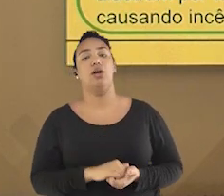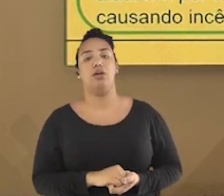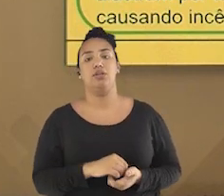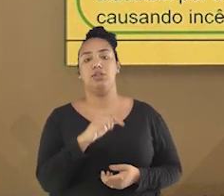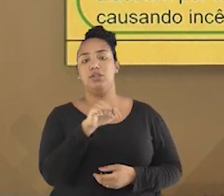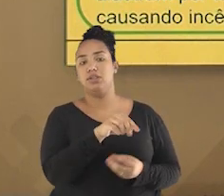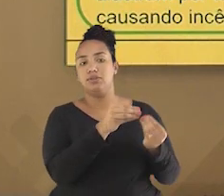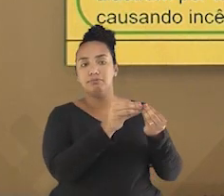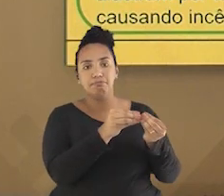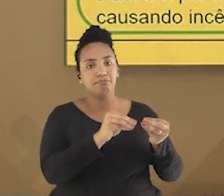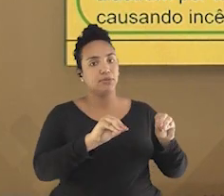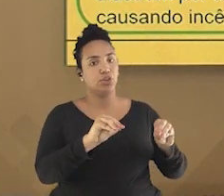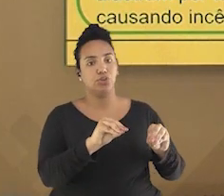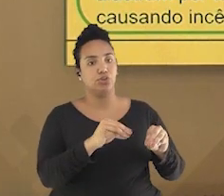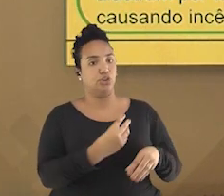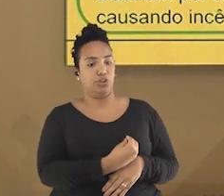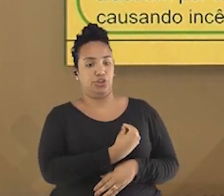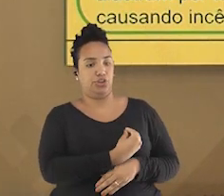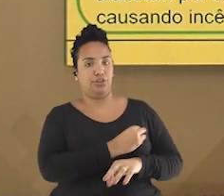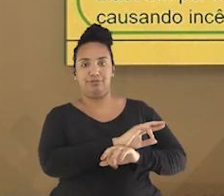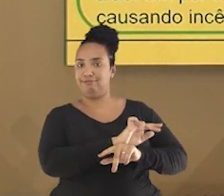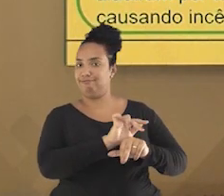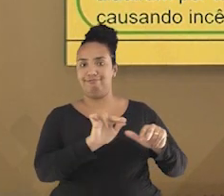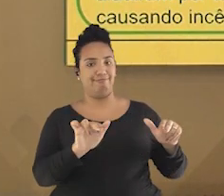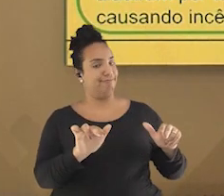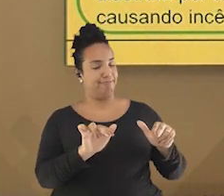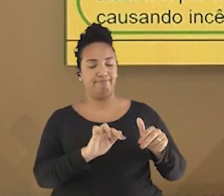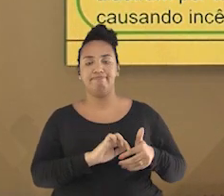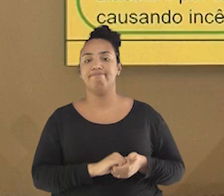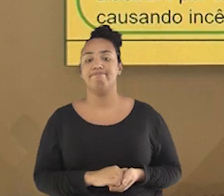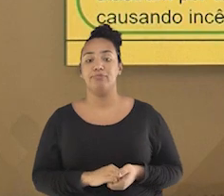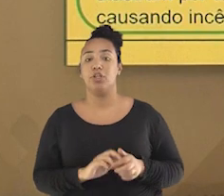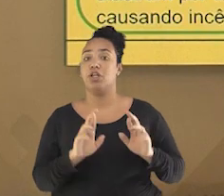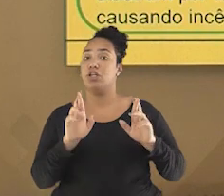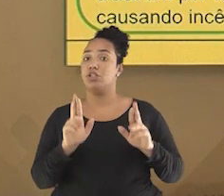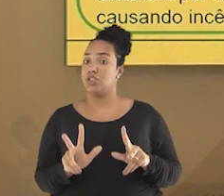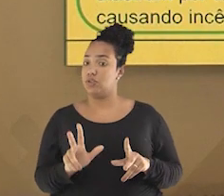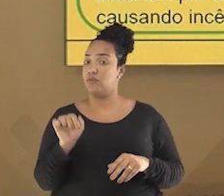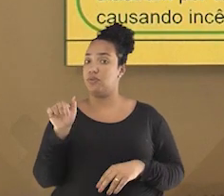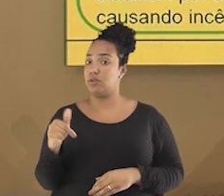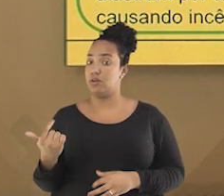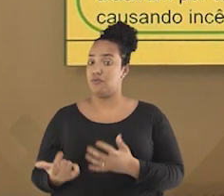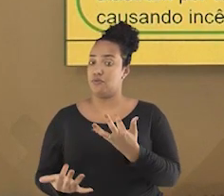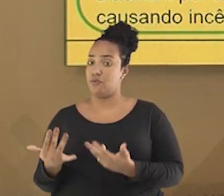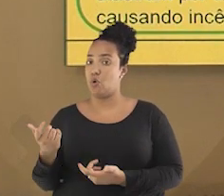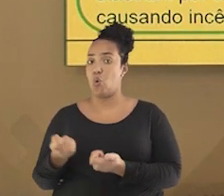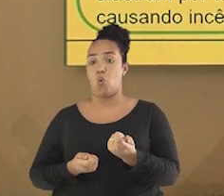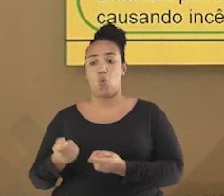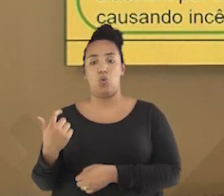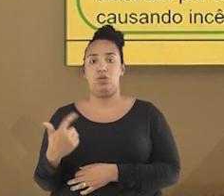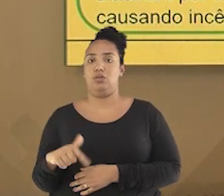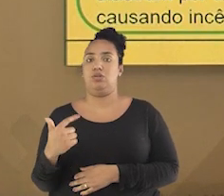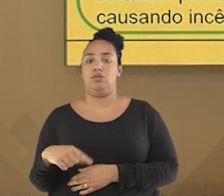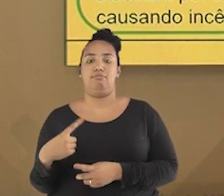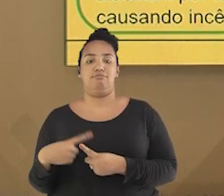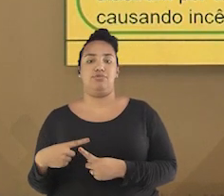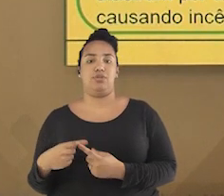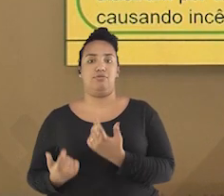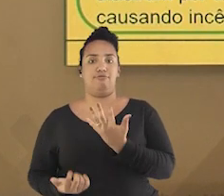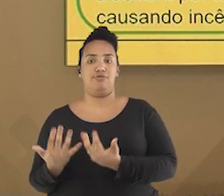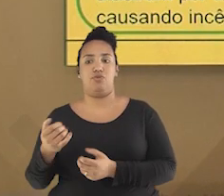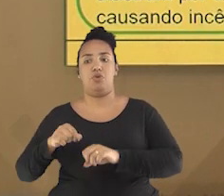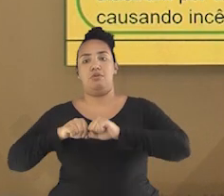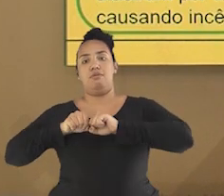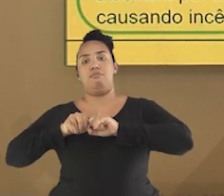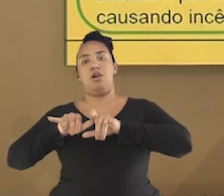toda a biodiversidade. Diferente da queimada descontrolada, que se alastra por toda a